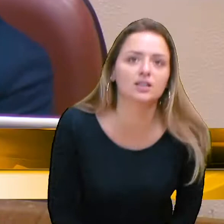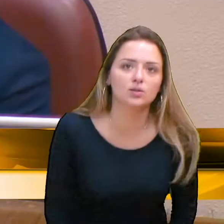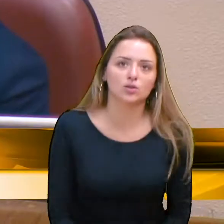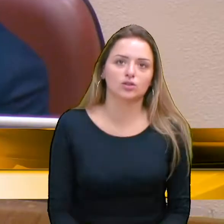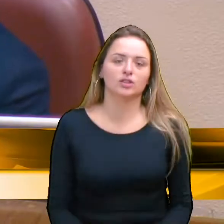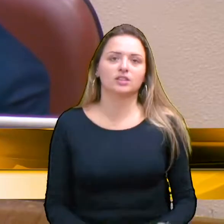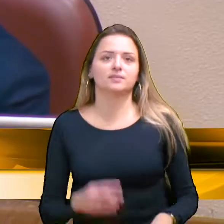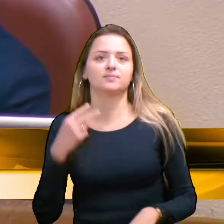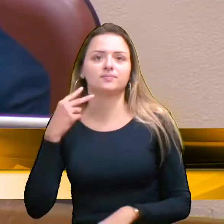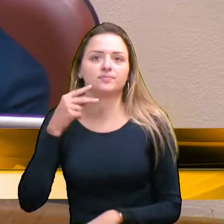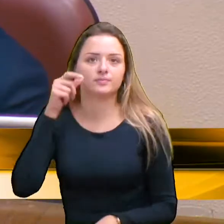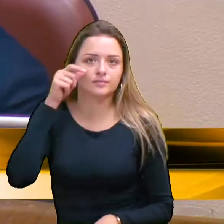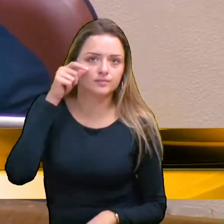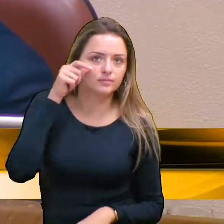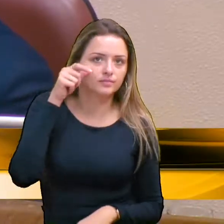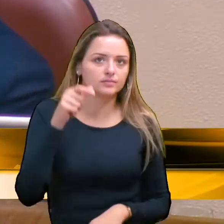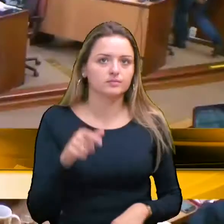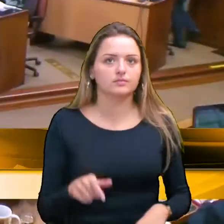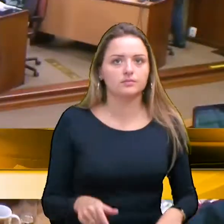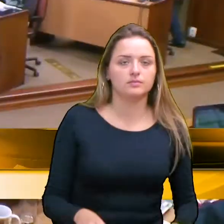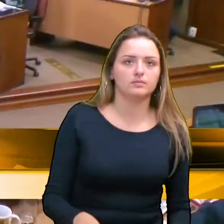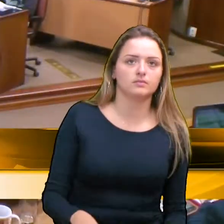O vereador Paulo Périco.